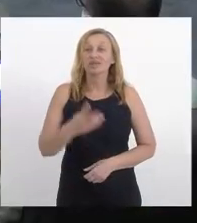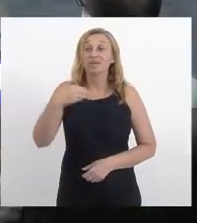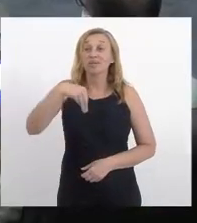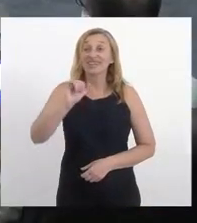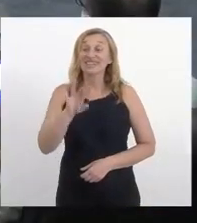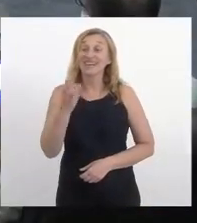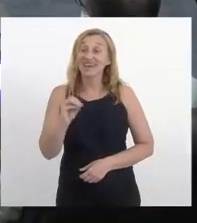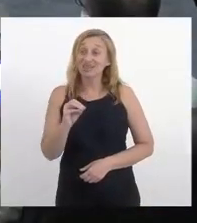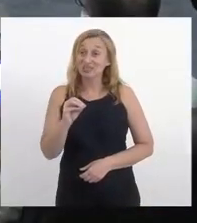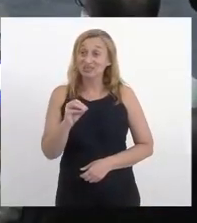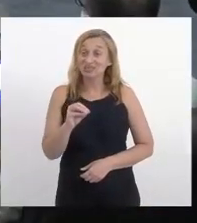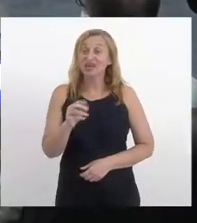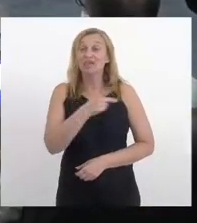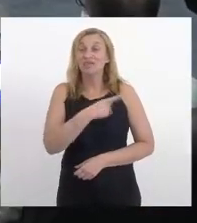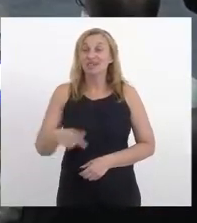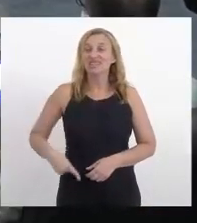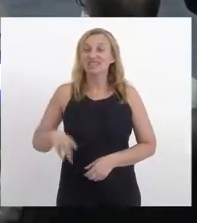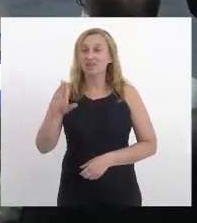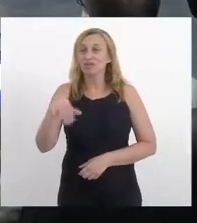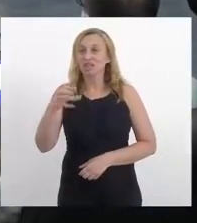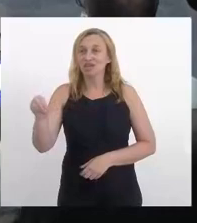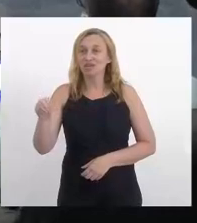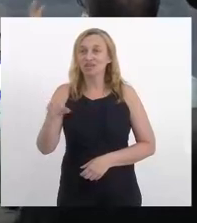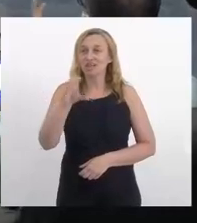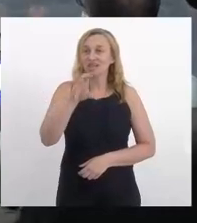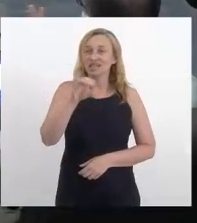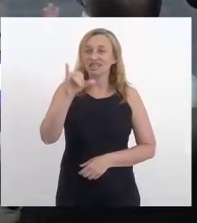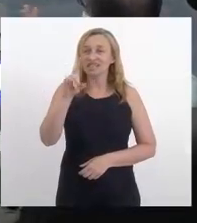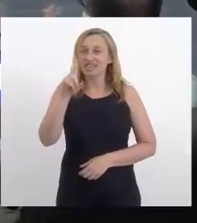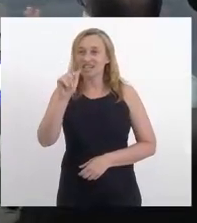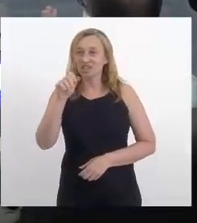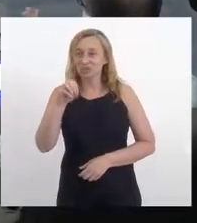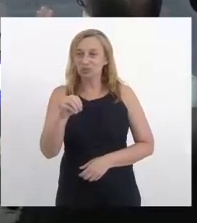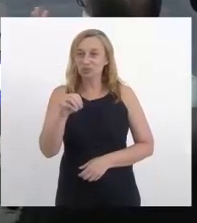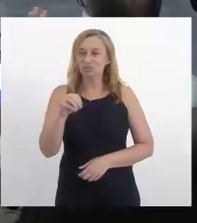Marcelo Vassiti, presidente da União Cigana do Brasil.